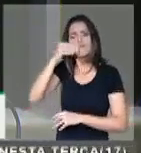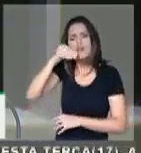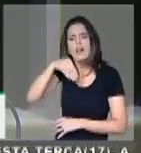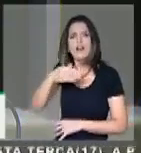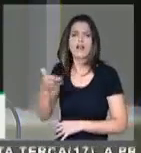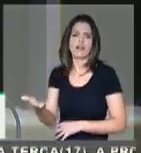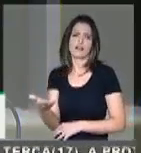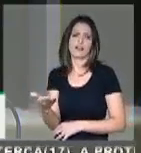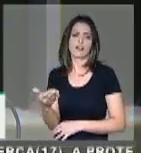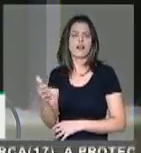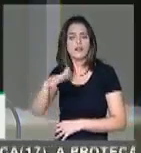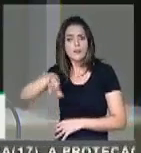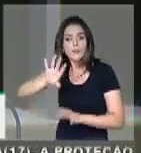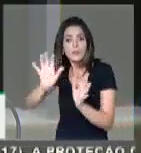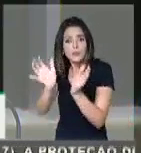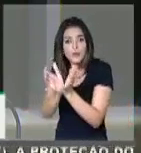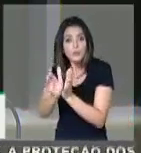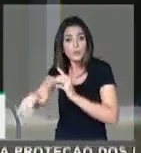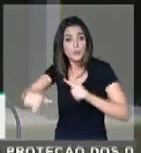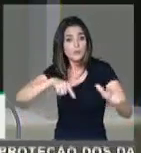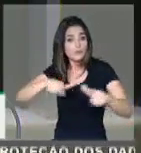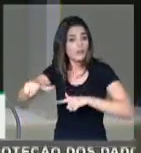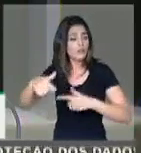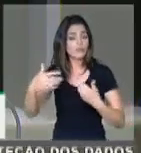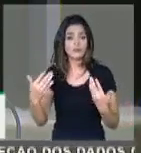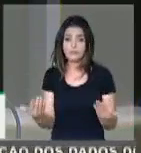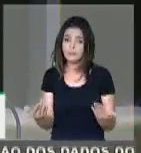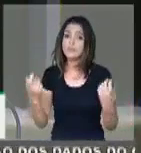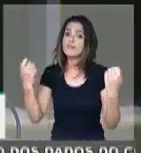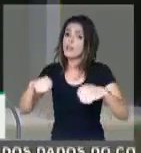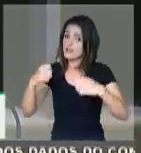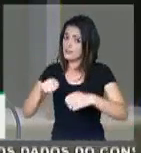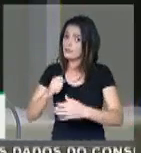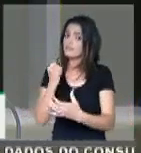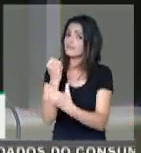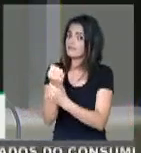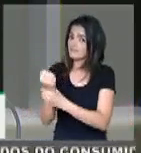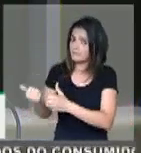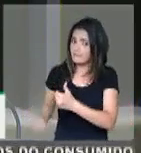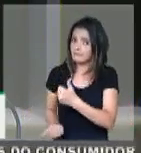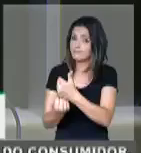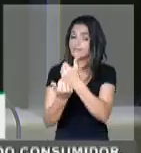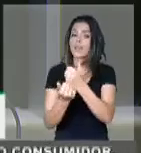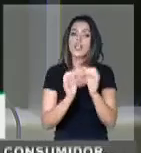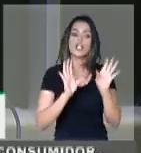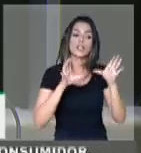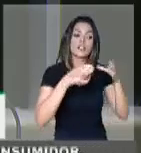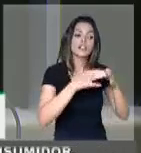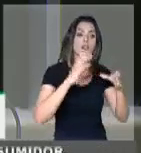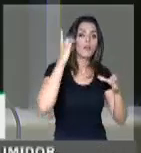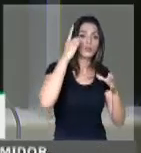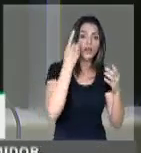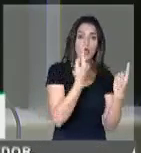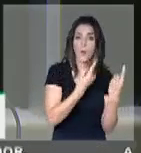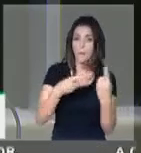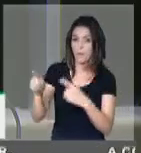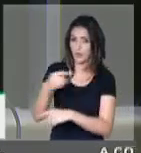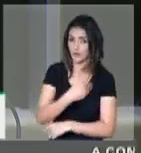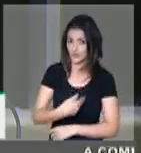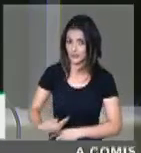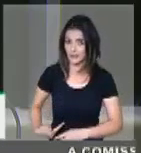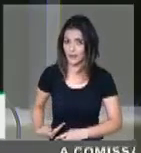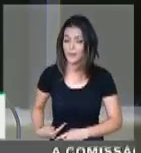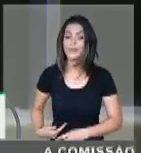fracos, para a classe trabalhadora, sobretudo. E é nesse sentido que a bancada da oposição, senhor presidente, que